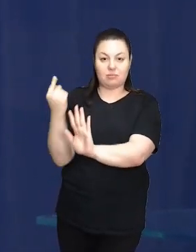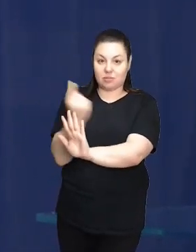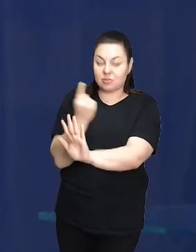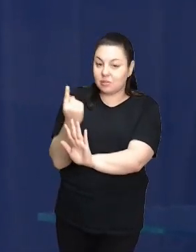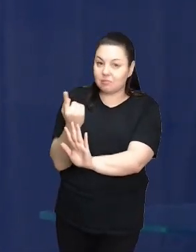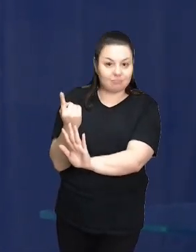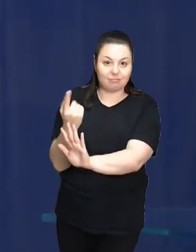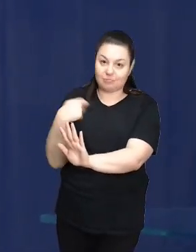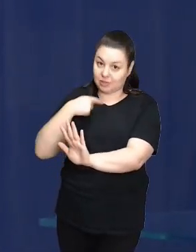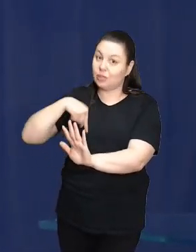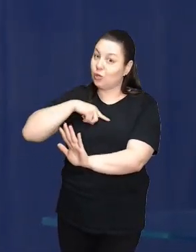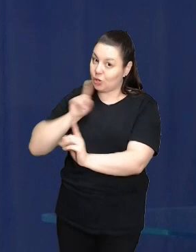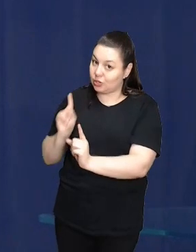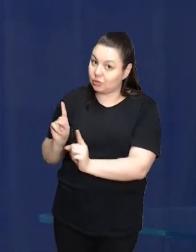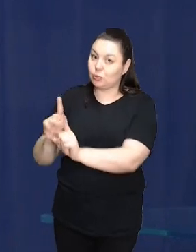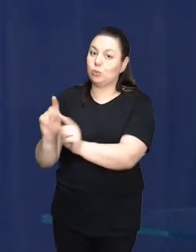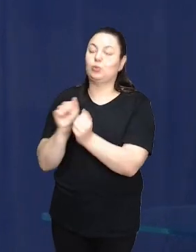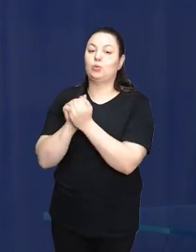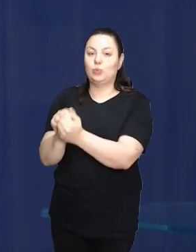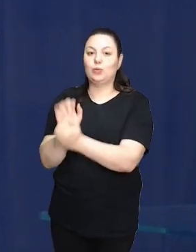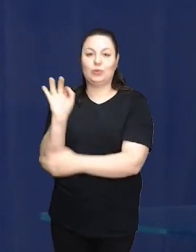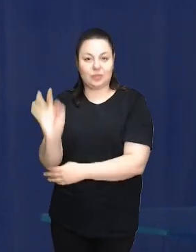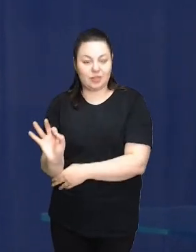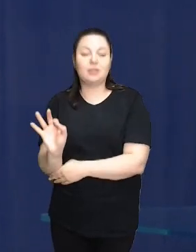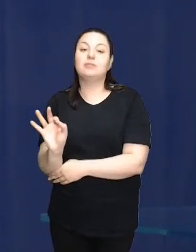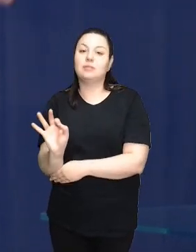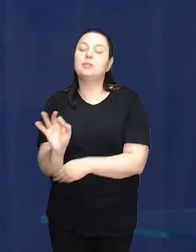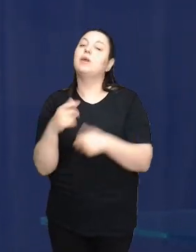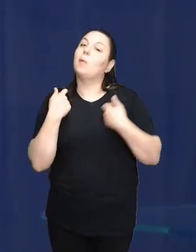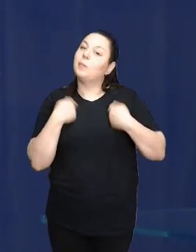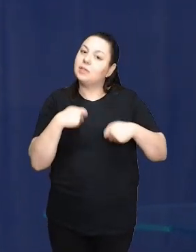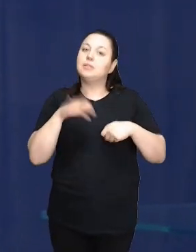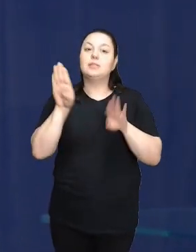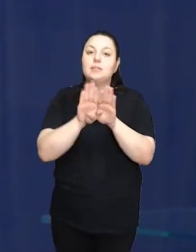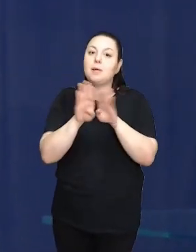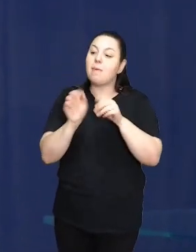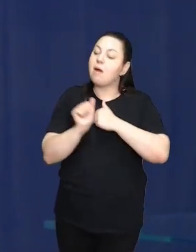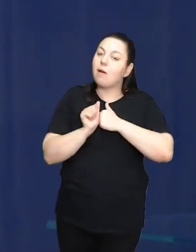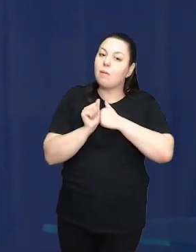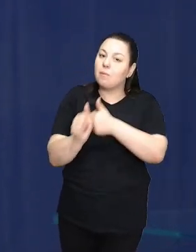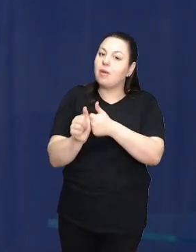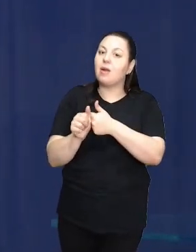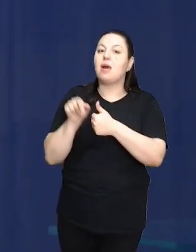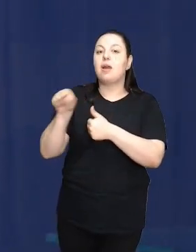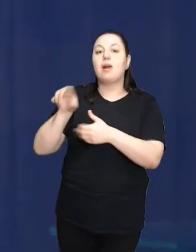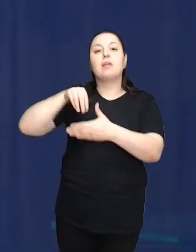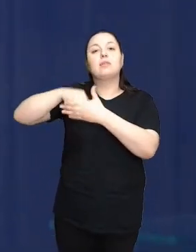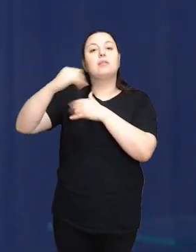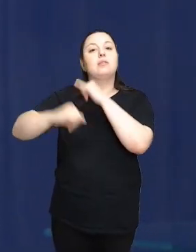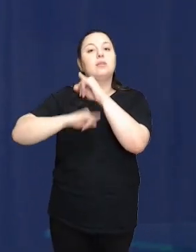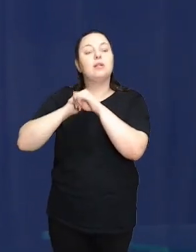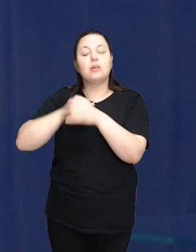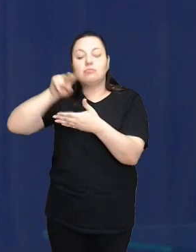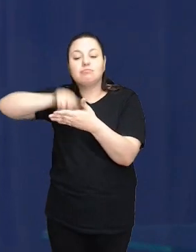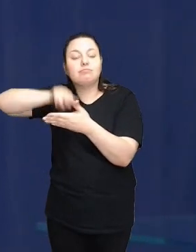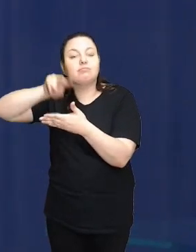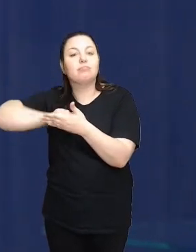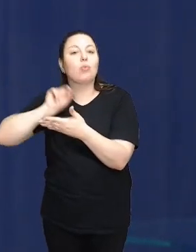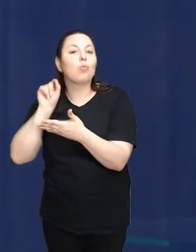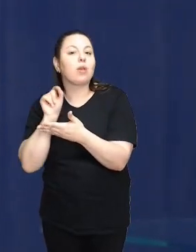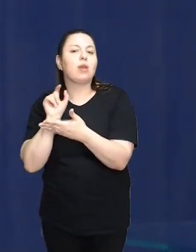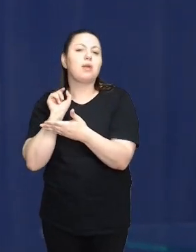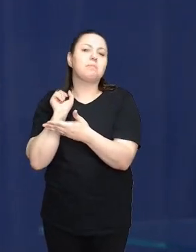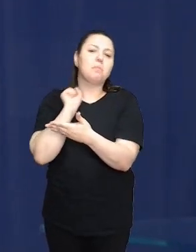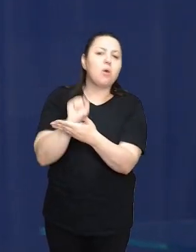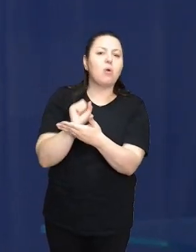com que essa conversa ela seja constante. O que é que está vendo? O que é que pode ver? O que é que não pode, o que é que não pode ver? Até assim, o